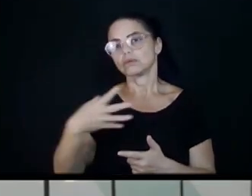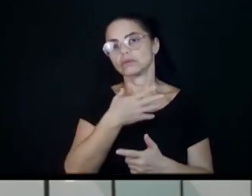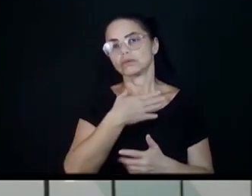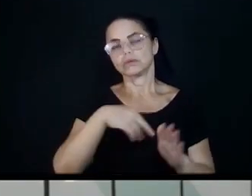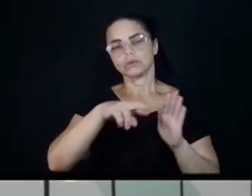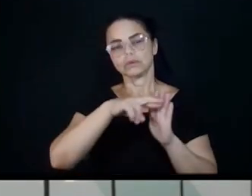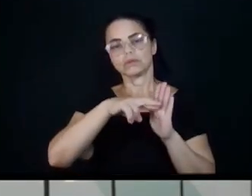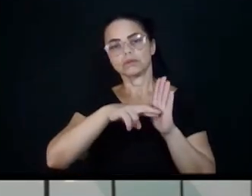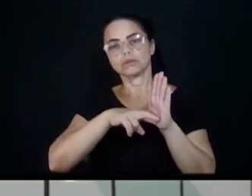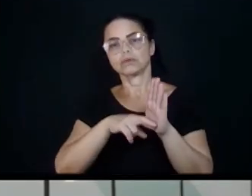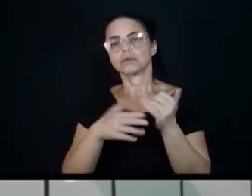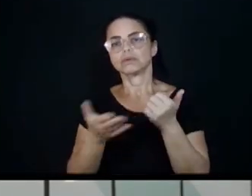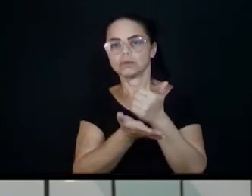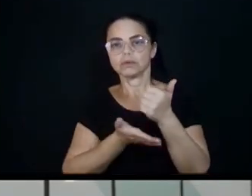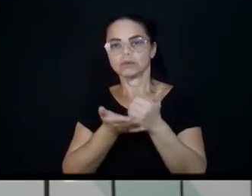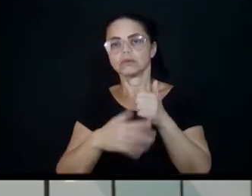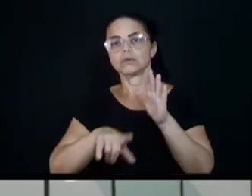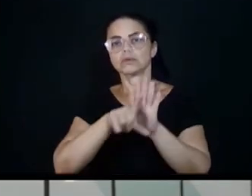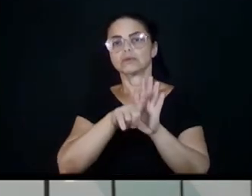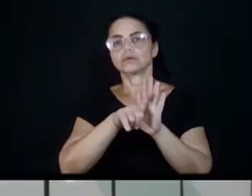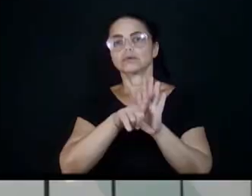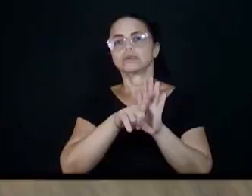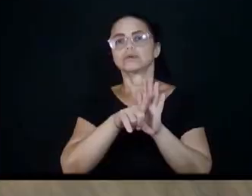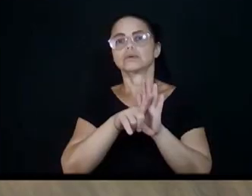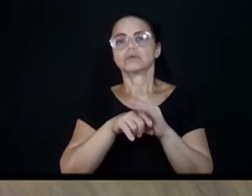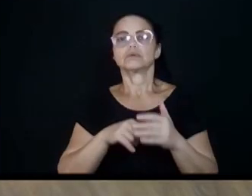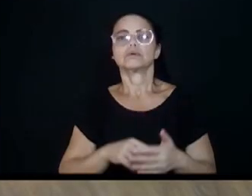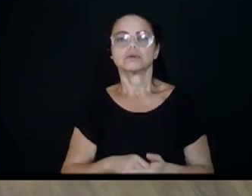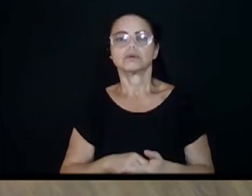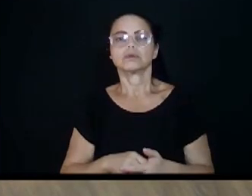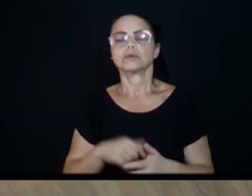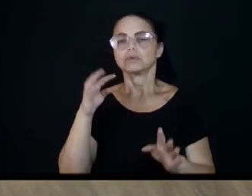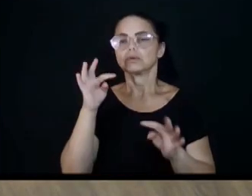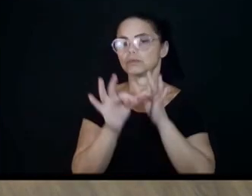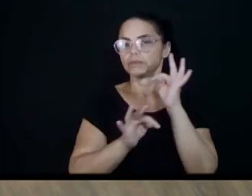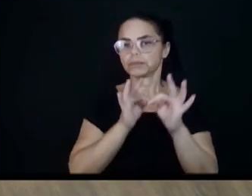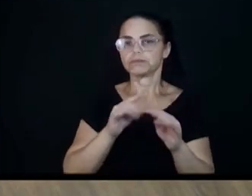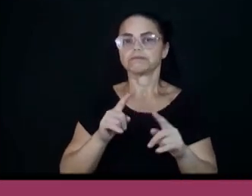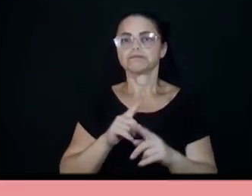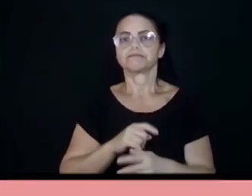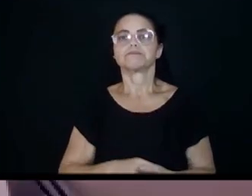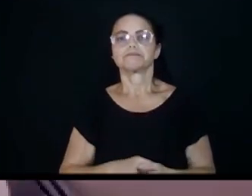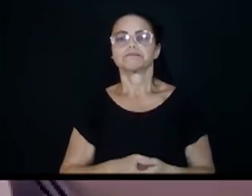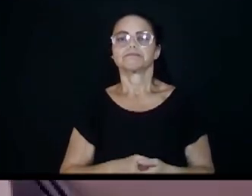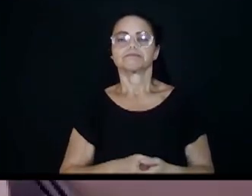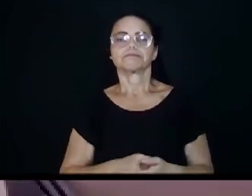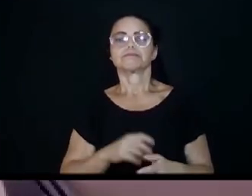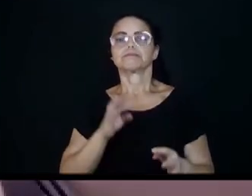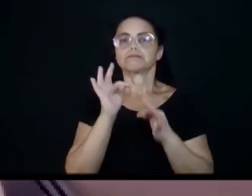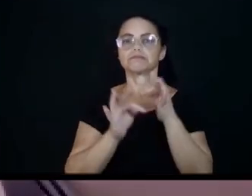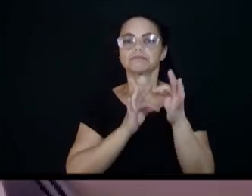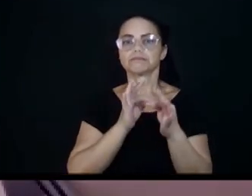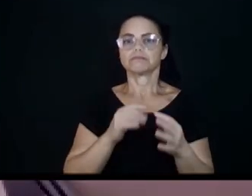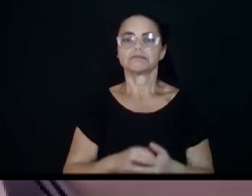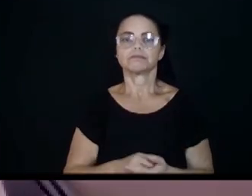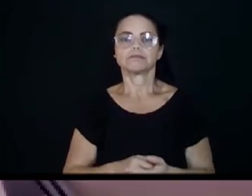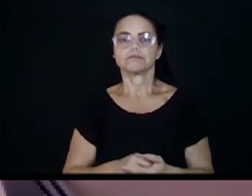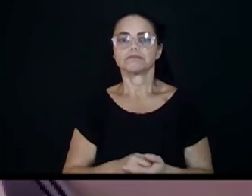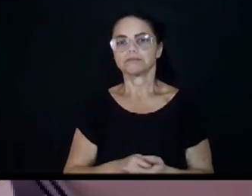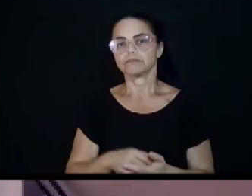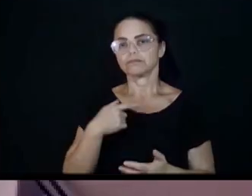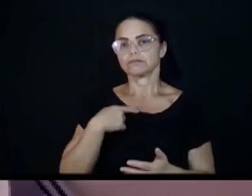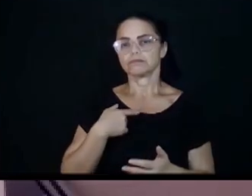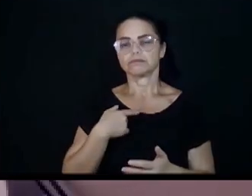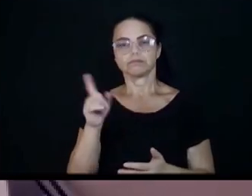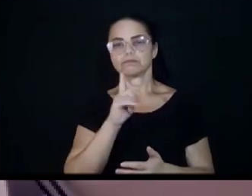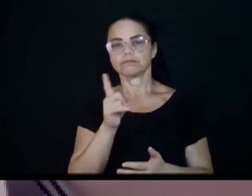na lei também, em relação a esse tratamento? O tratamento, ele envolve medidas não